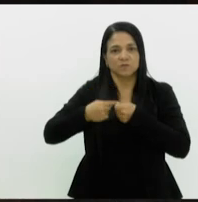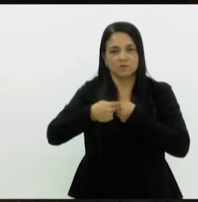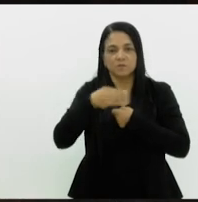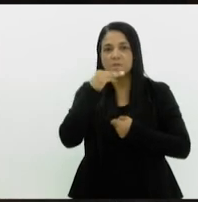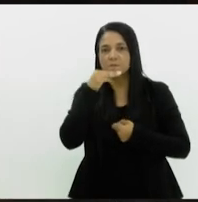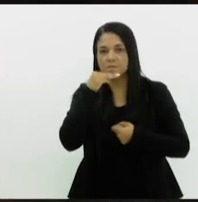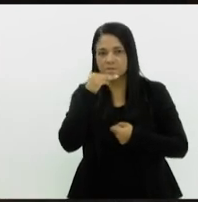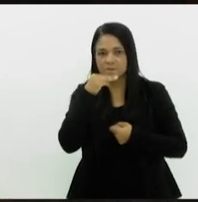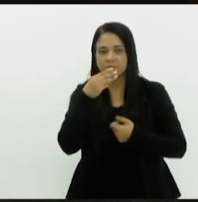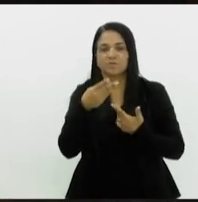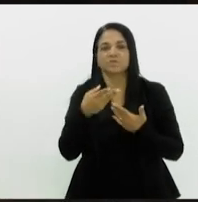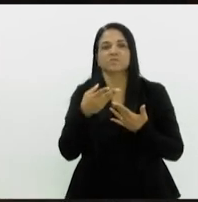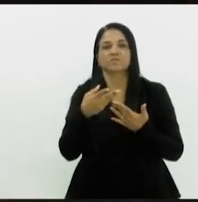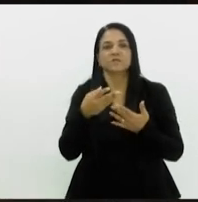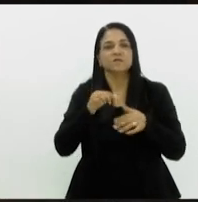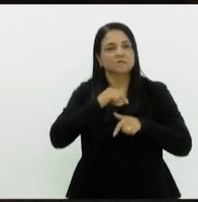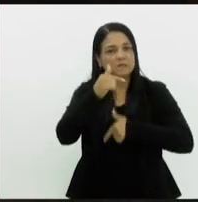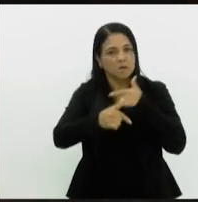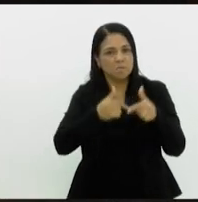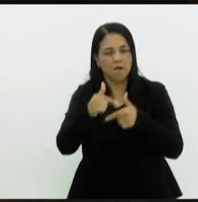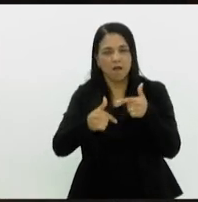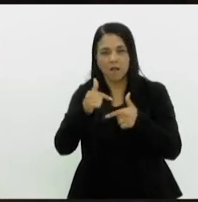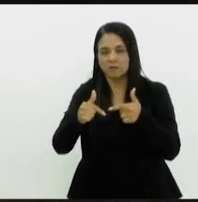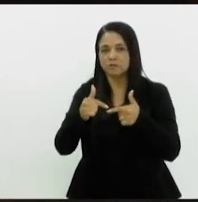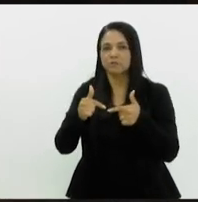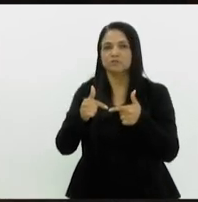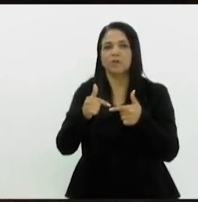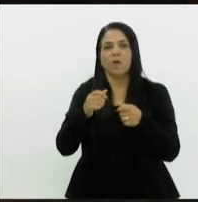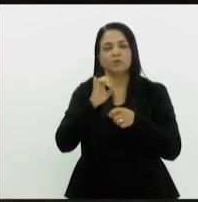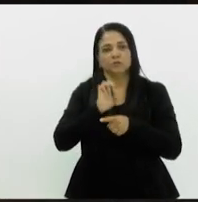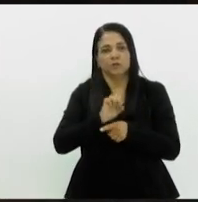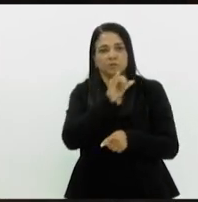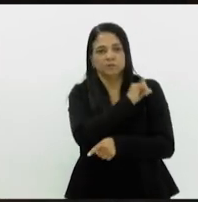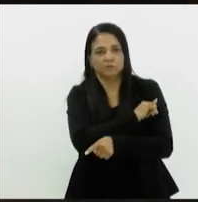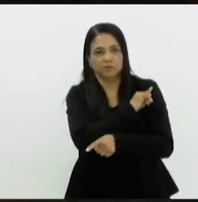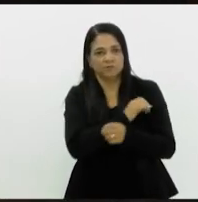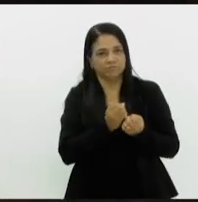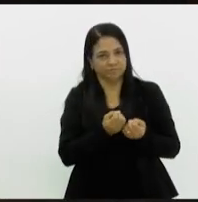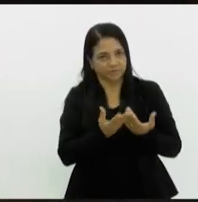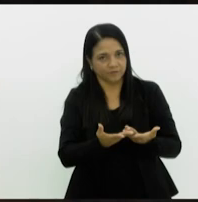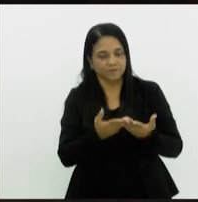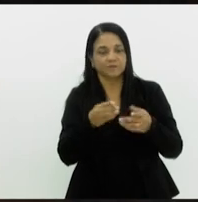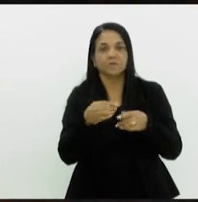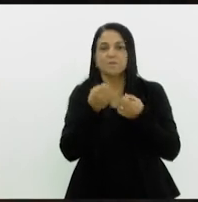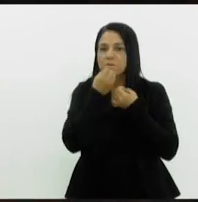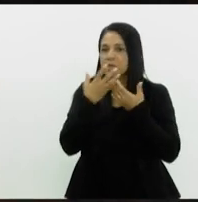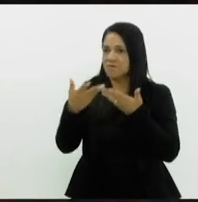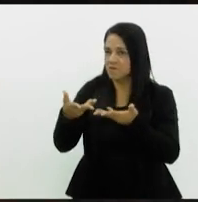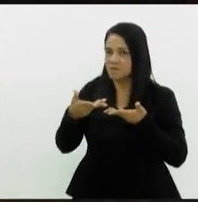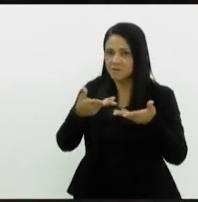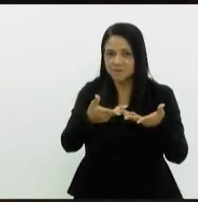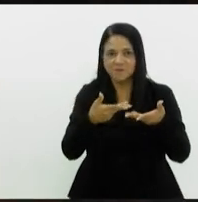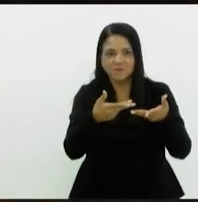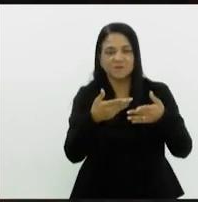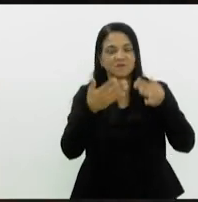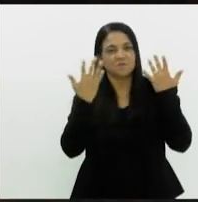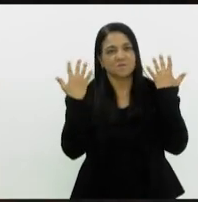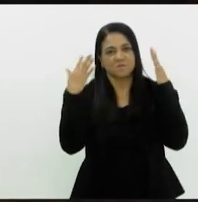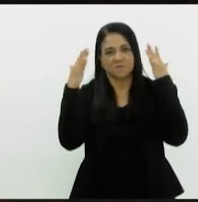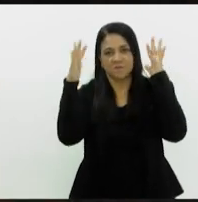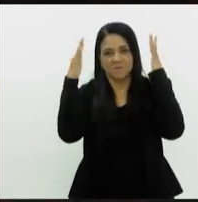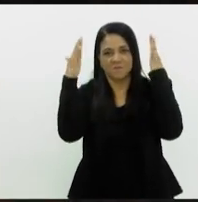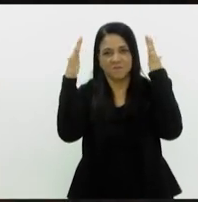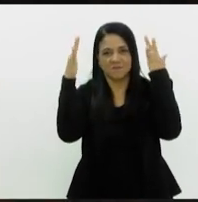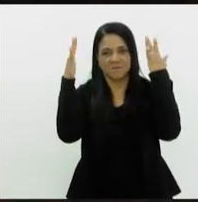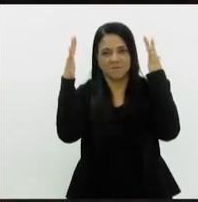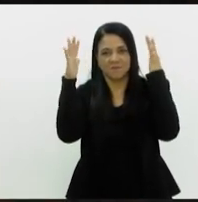Mangaratiba pelos relevantes serviços prestados ao Estado do Rio de Janeiro. Sejam todos bem-vindos. Já peço uma salva de palmas aos